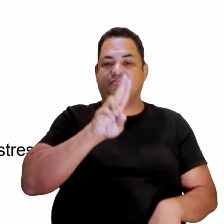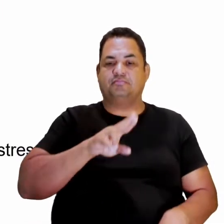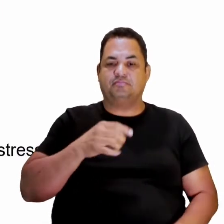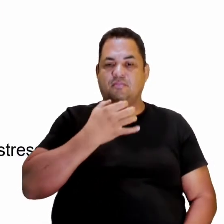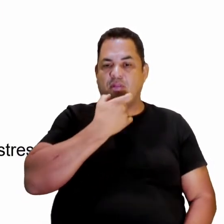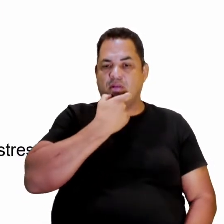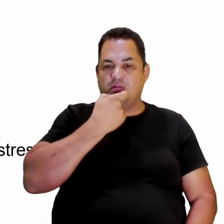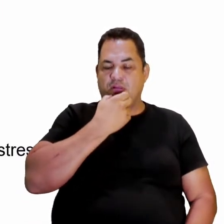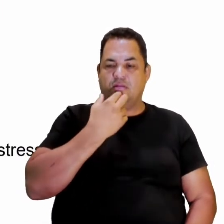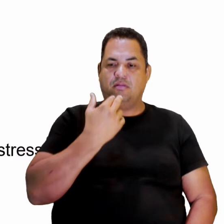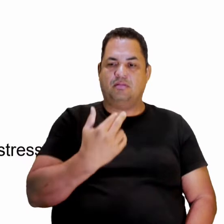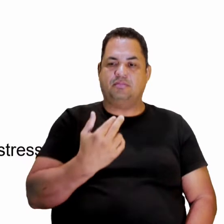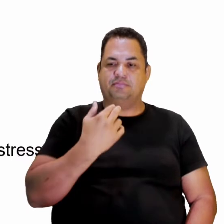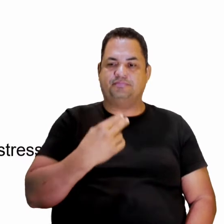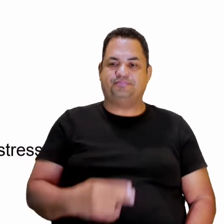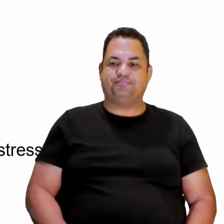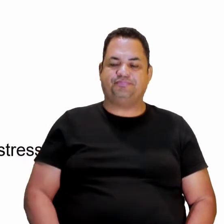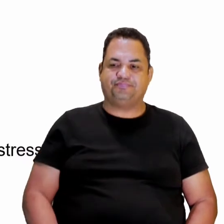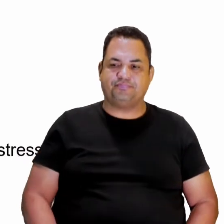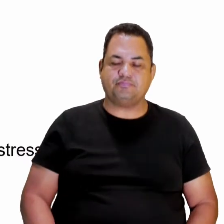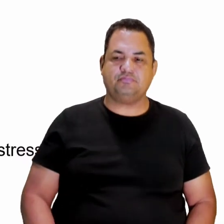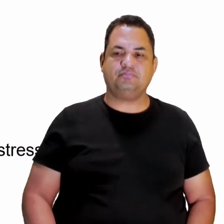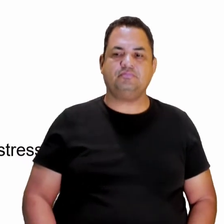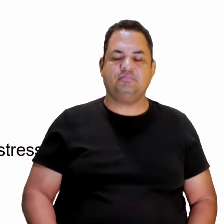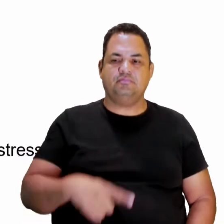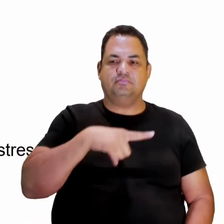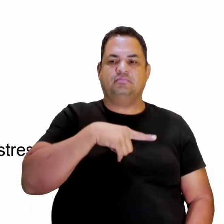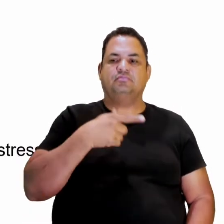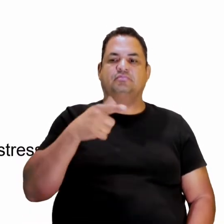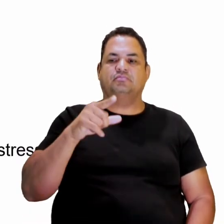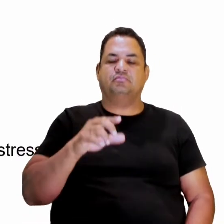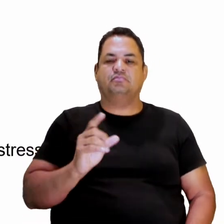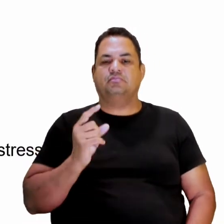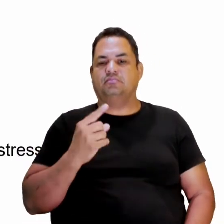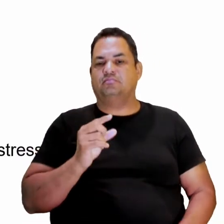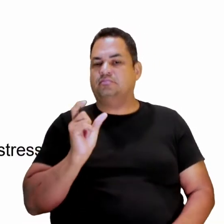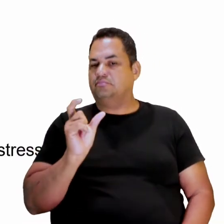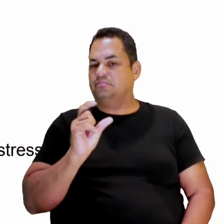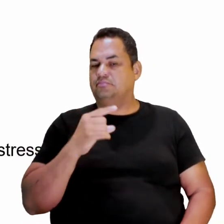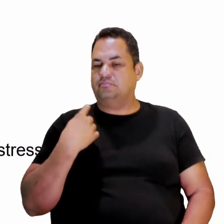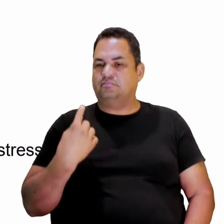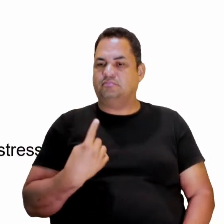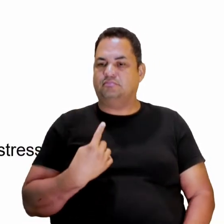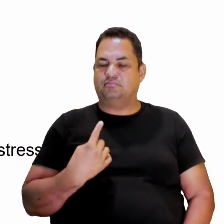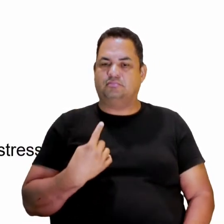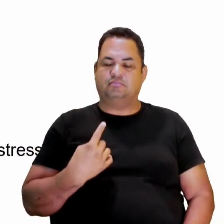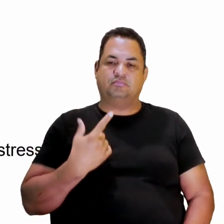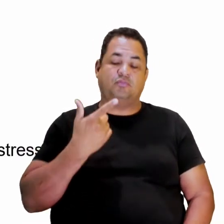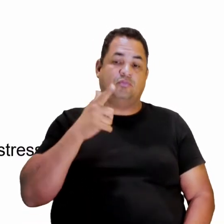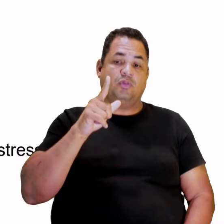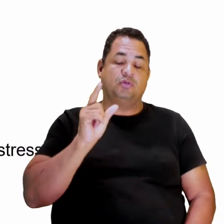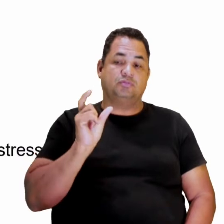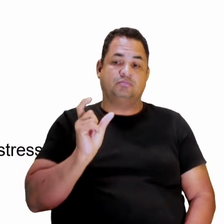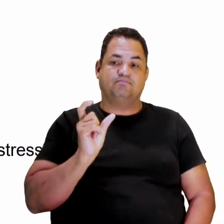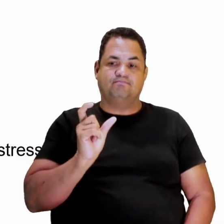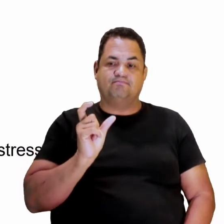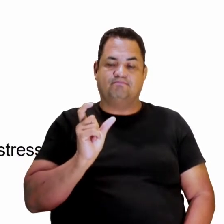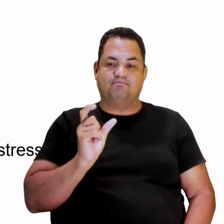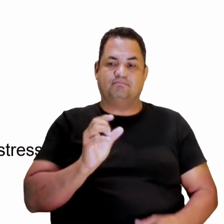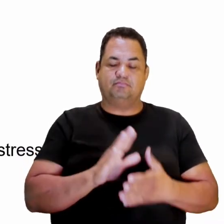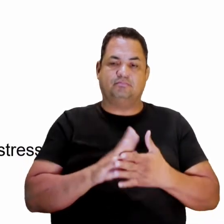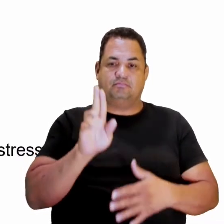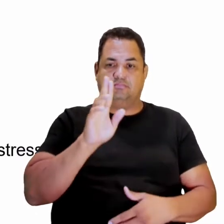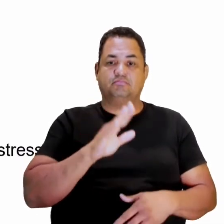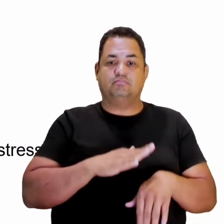inglesa, gente. Ele é muito, muito usado. E também com outras palavras. Sozinho, sozinho com outras palavras. Ele é